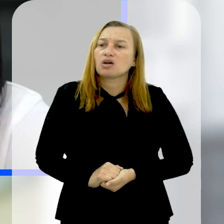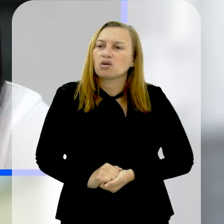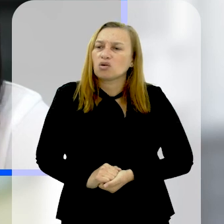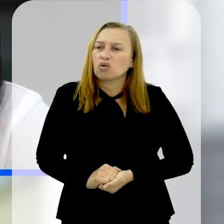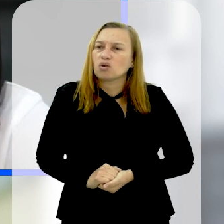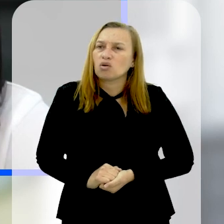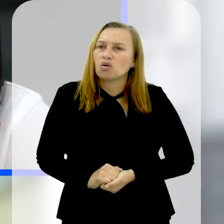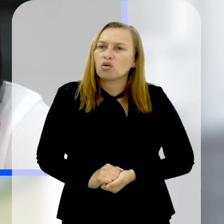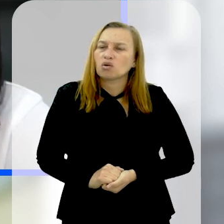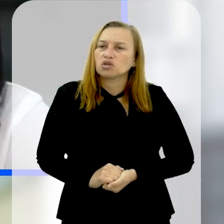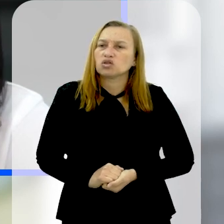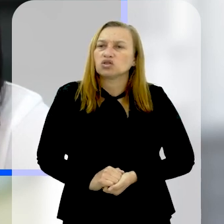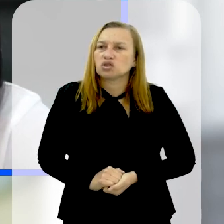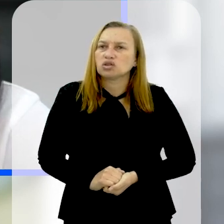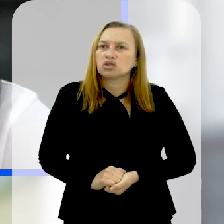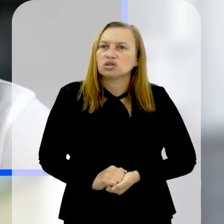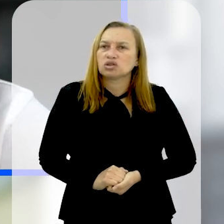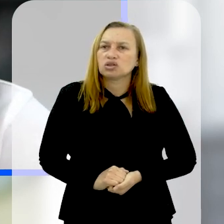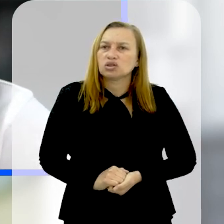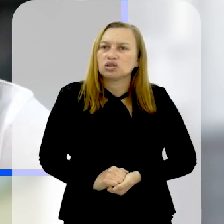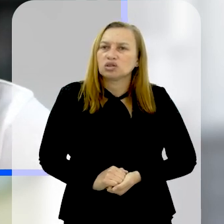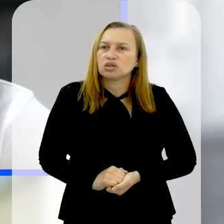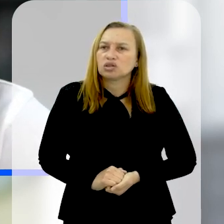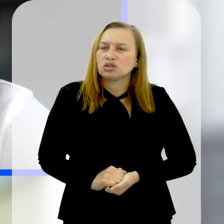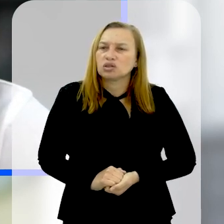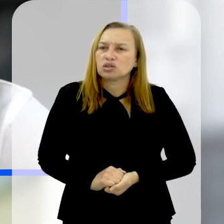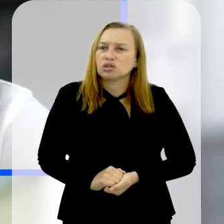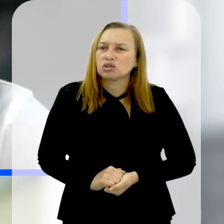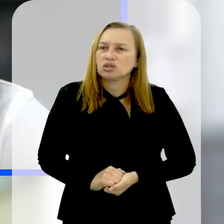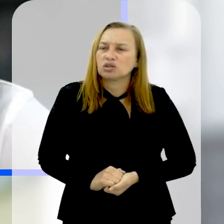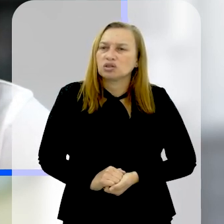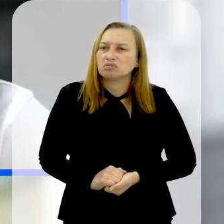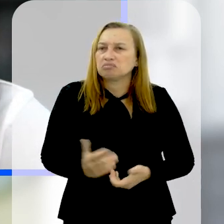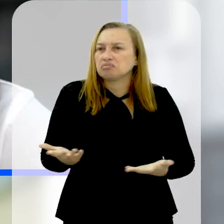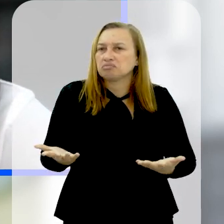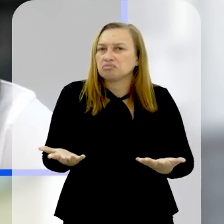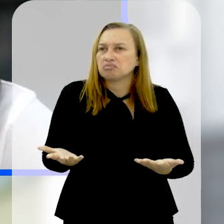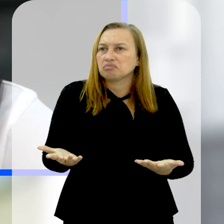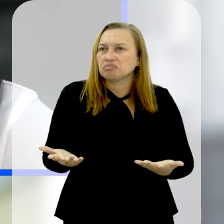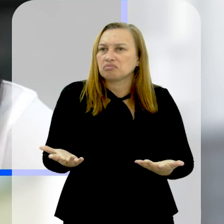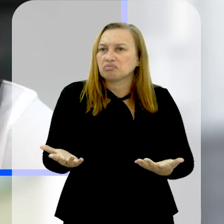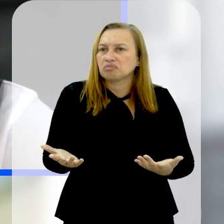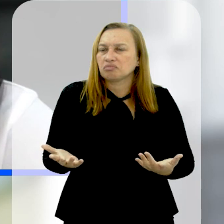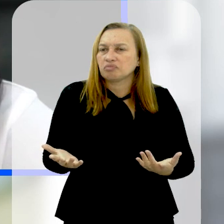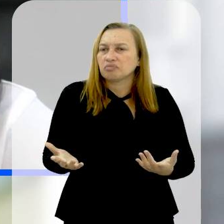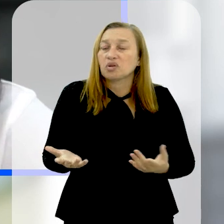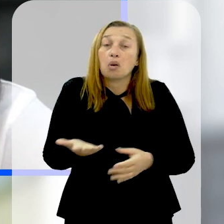relativa gordofobia, né, um excesso de